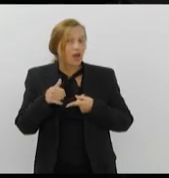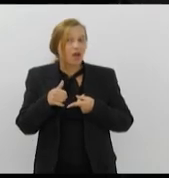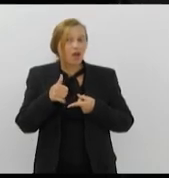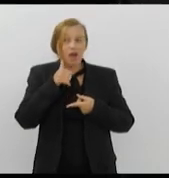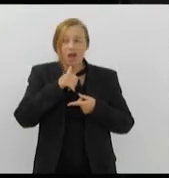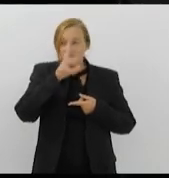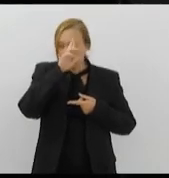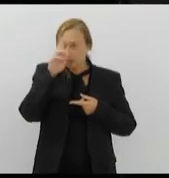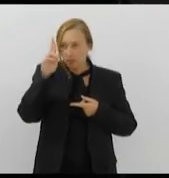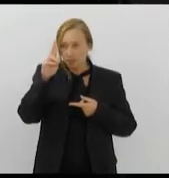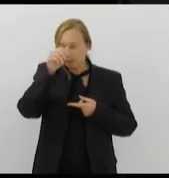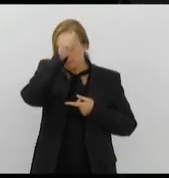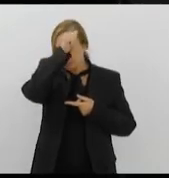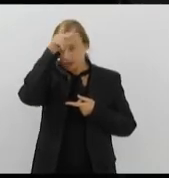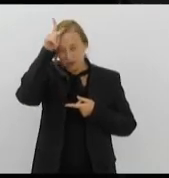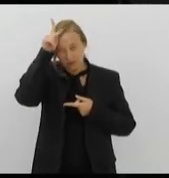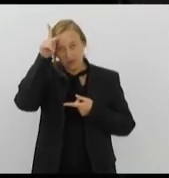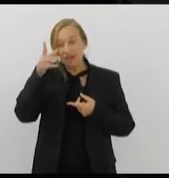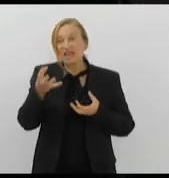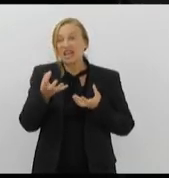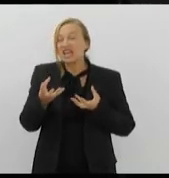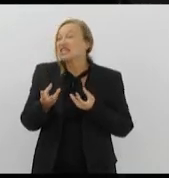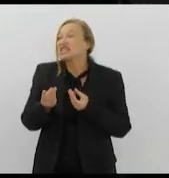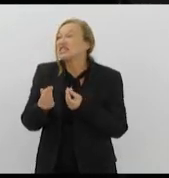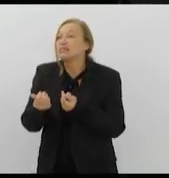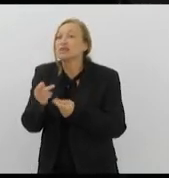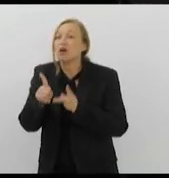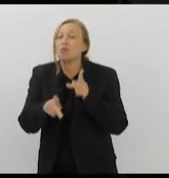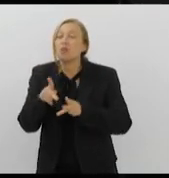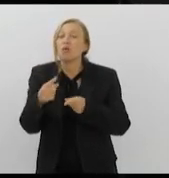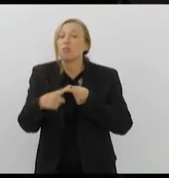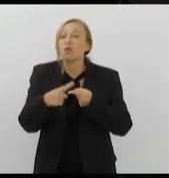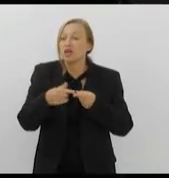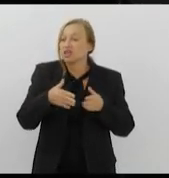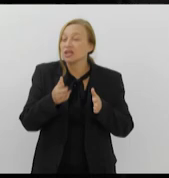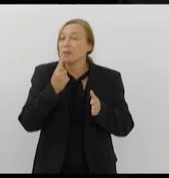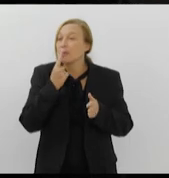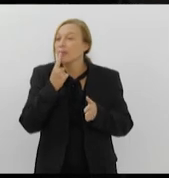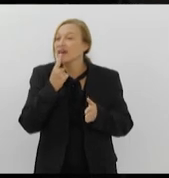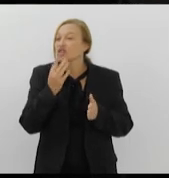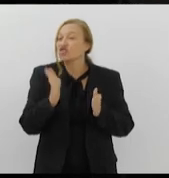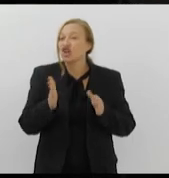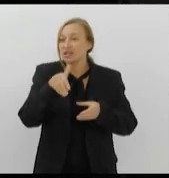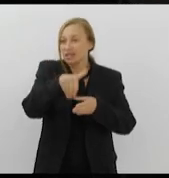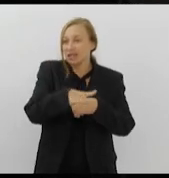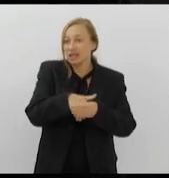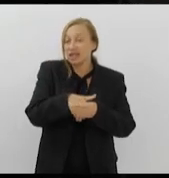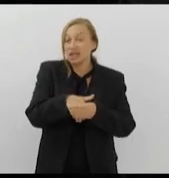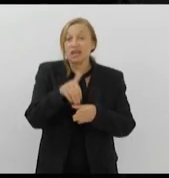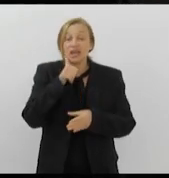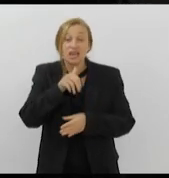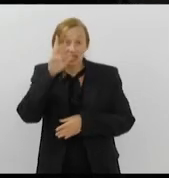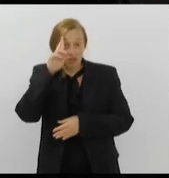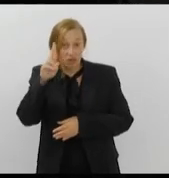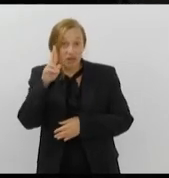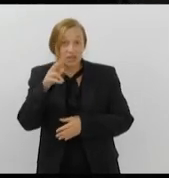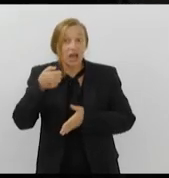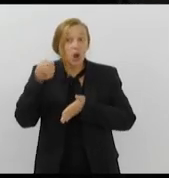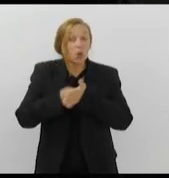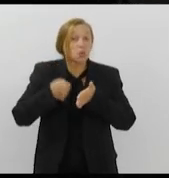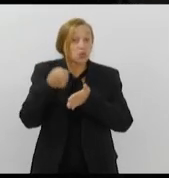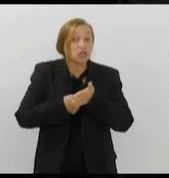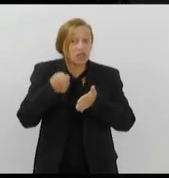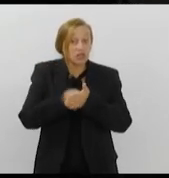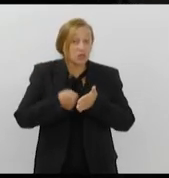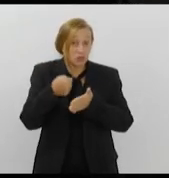vitimiza para tentar sensibilizar a população, porque nós estamos às vésperas das eleições. E a senhora está lutando para fazer o seu